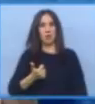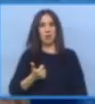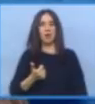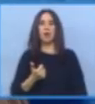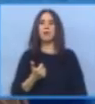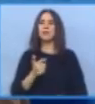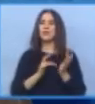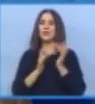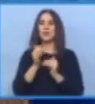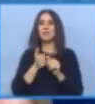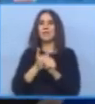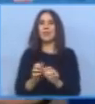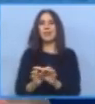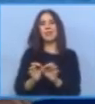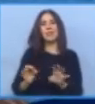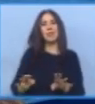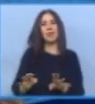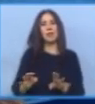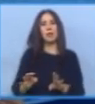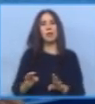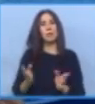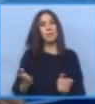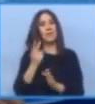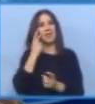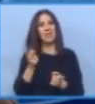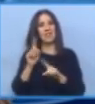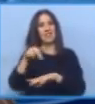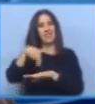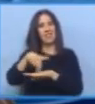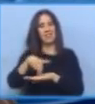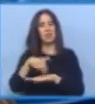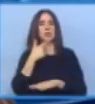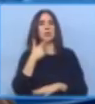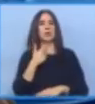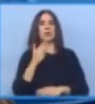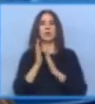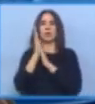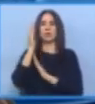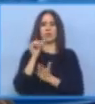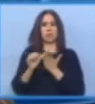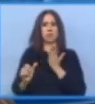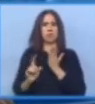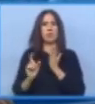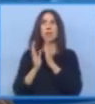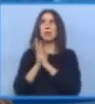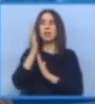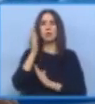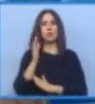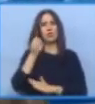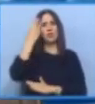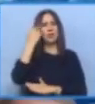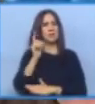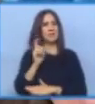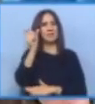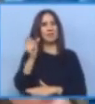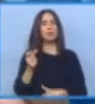à maneira de Jesus, pois também é para desembocar em ressurreição. Quer dizer, Deus não vai deixar cair, Deus não vai deixar ficar esquecida